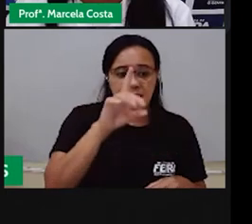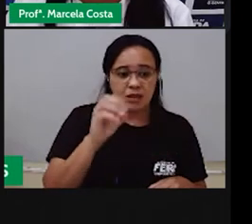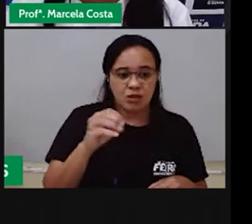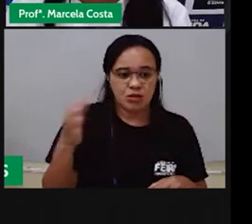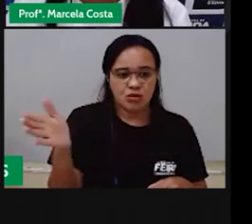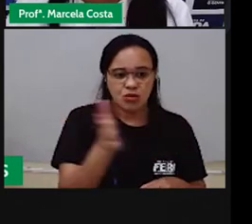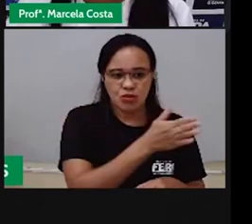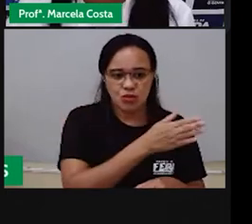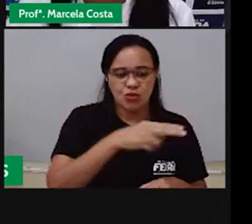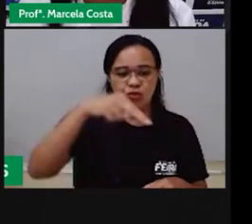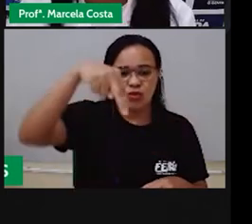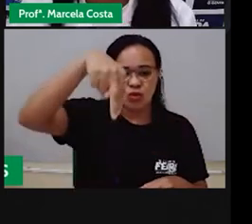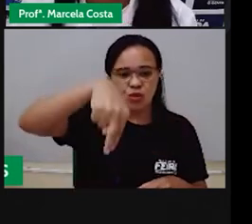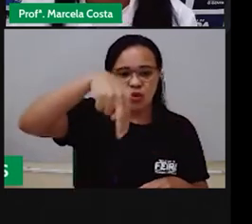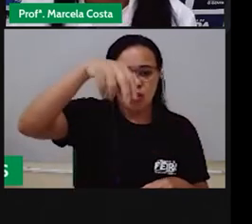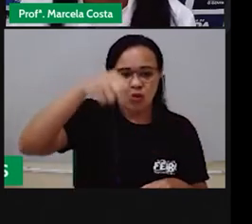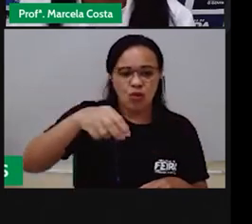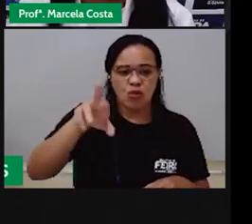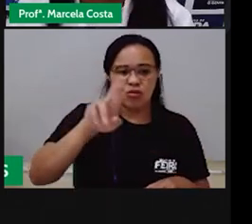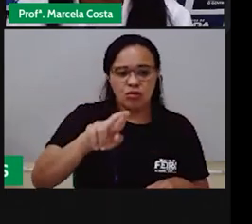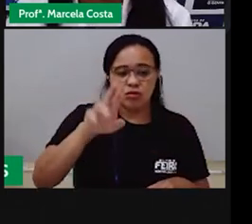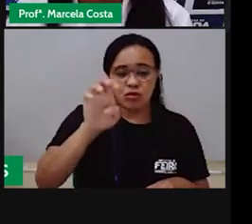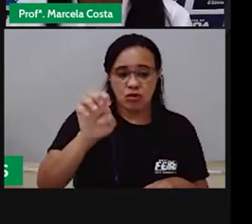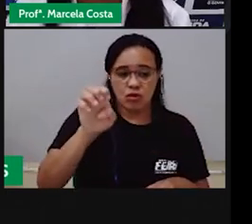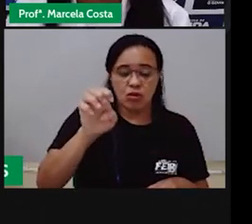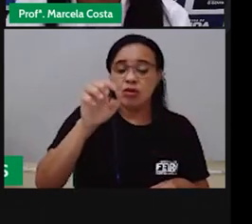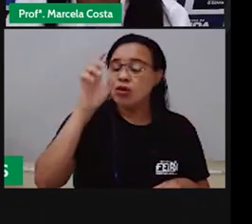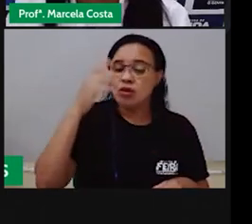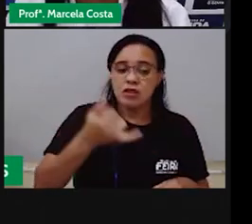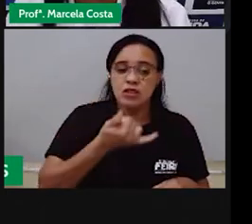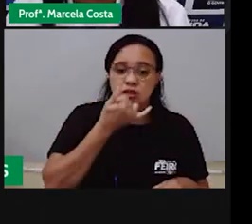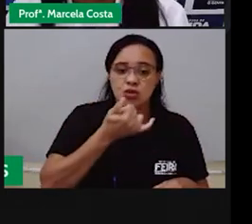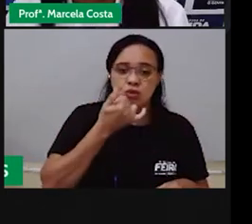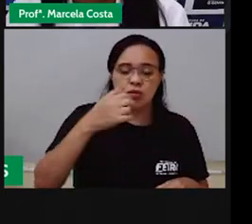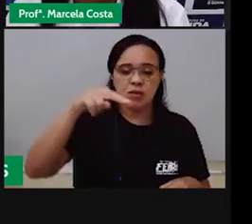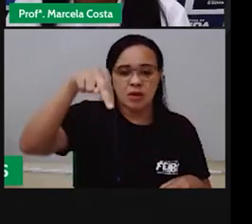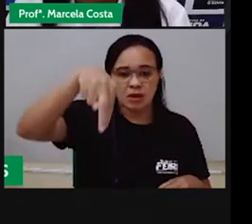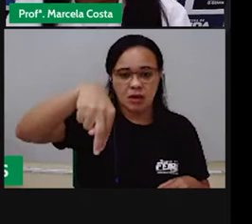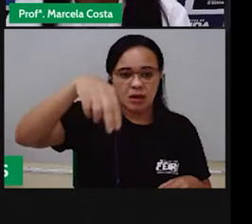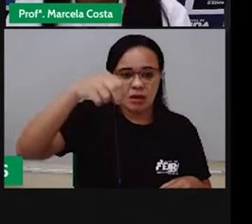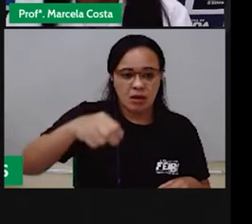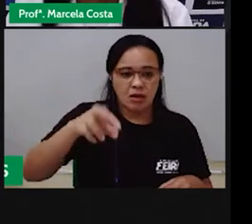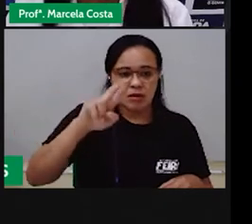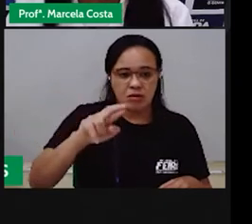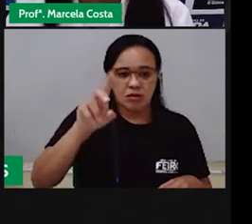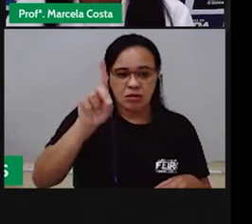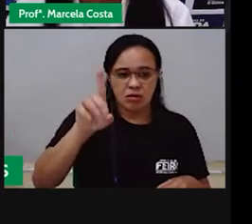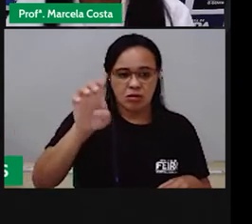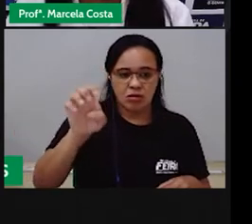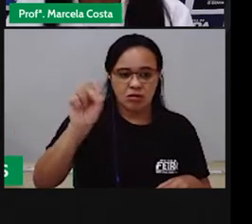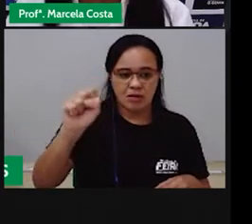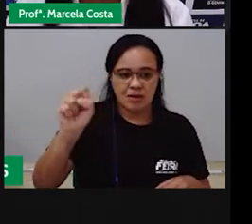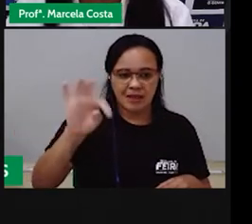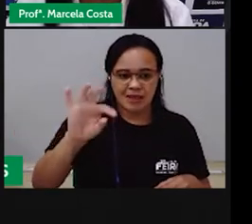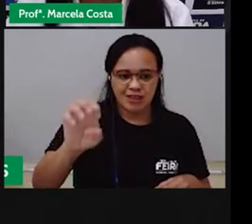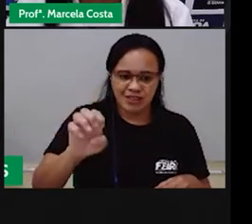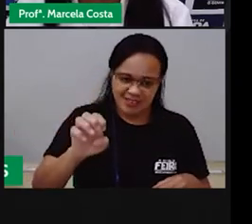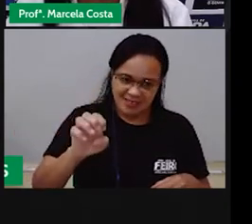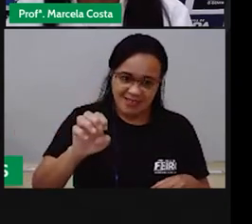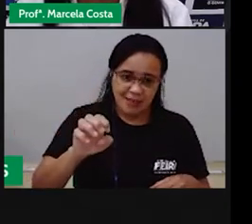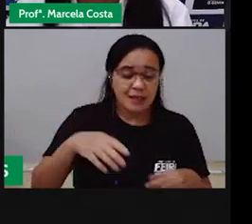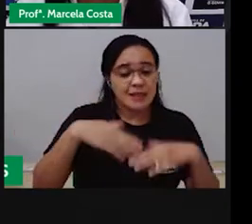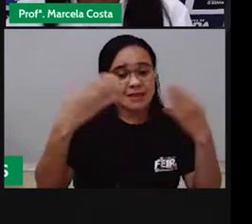Observem, crianças, que uma frase é composta por palavras. E essas palavras, elas